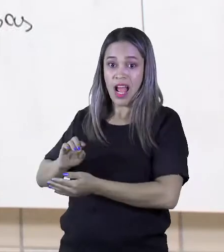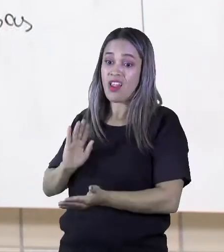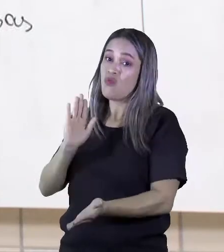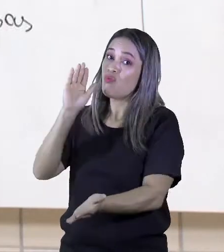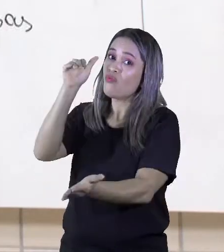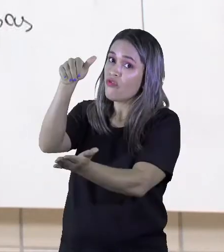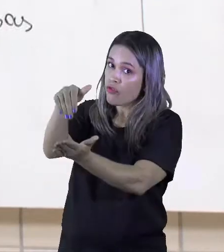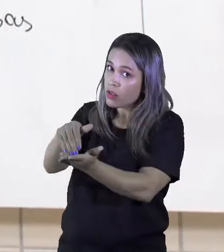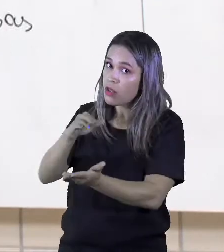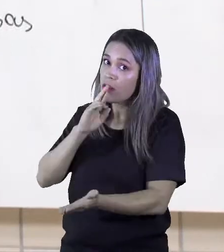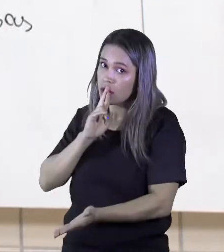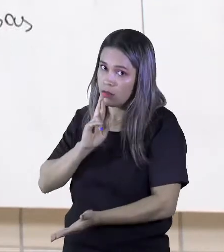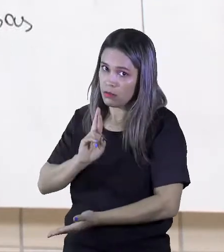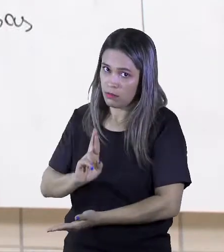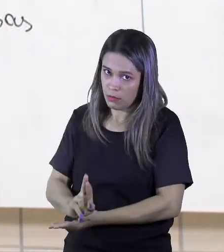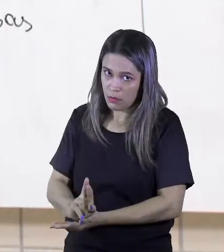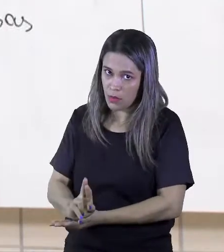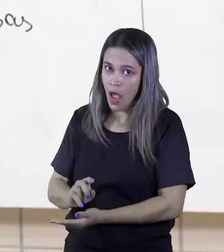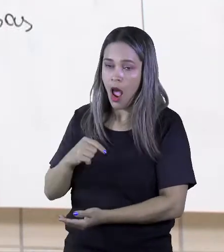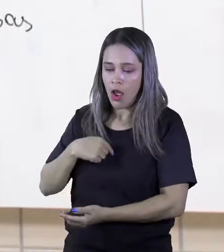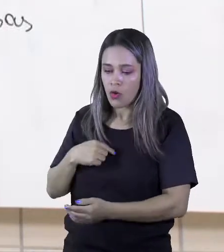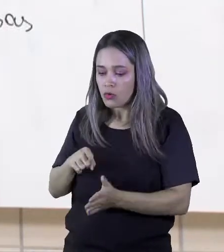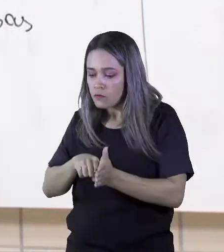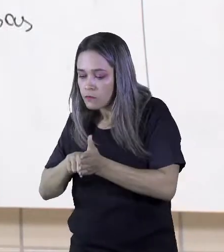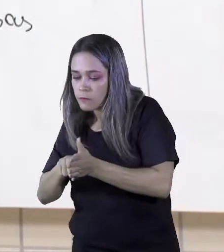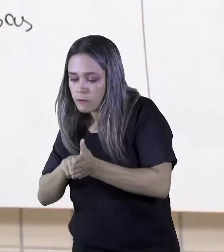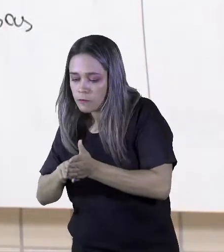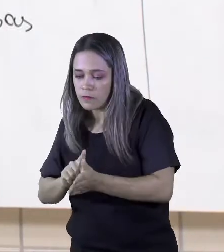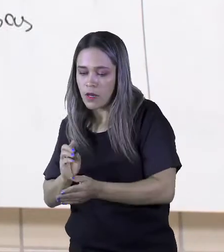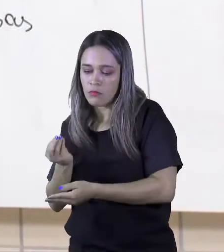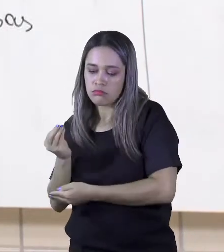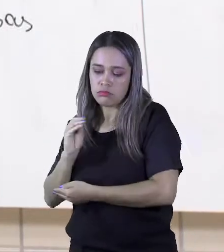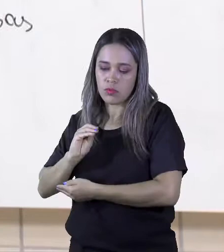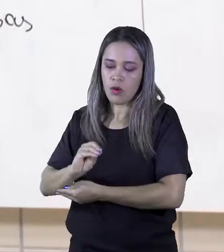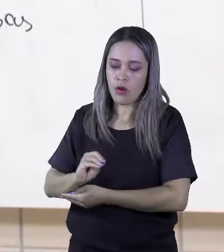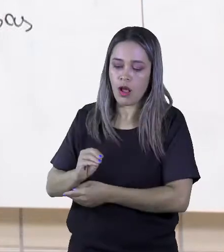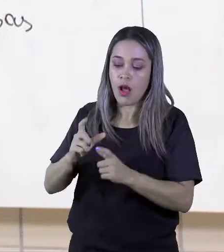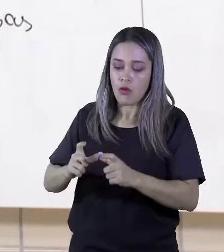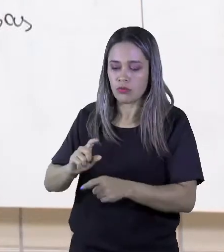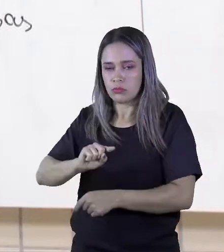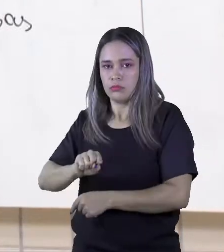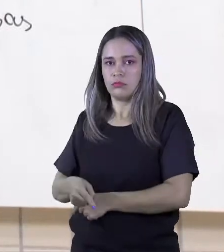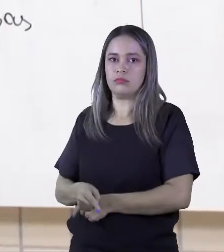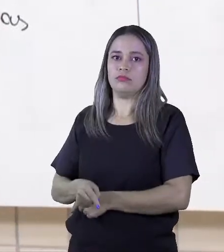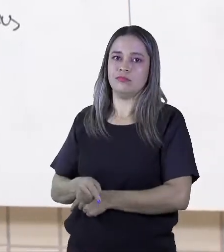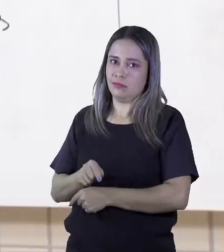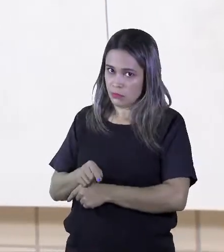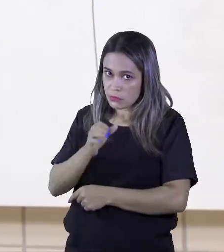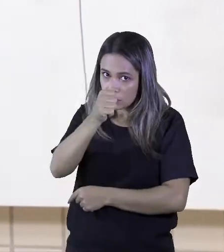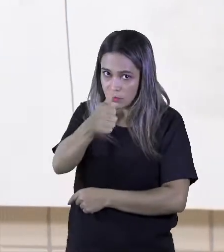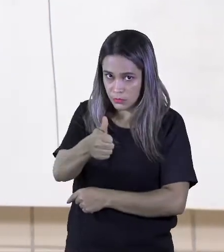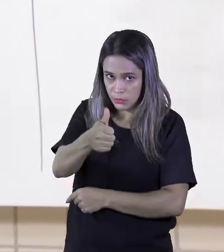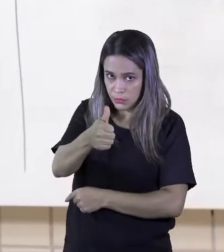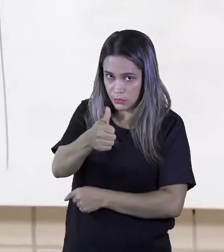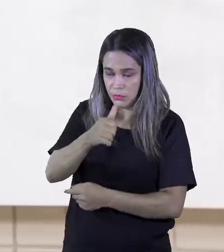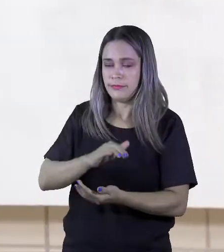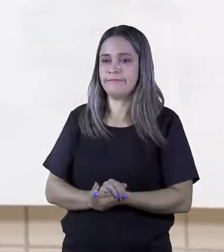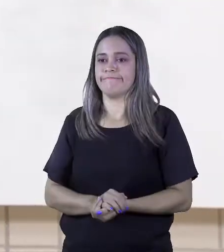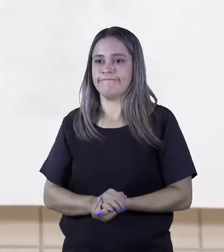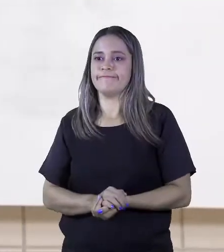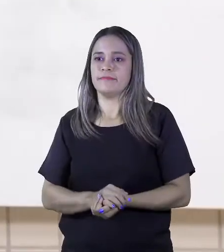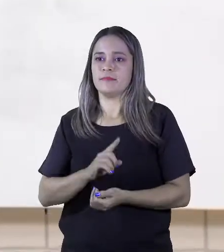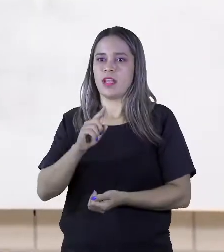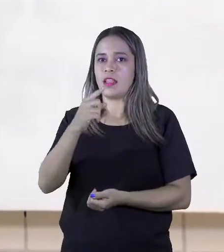minha multiplicação, eu defino onde a minha vírgula vai ficar. Beleza? Então, vamos lá aqui,